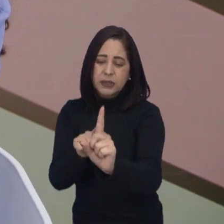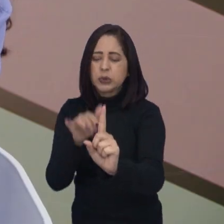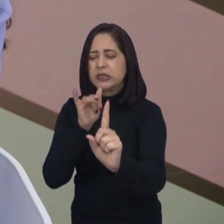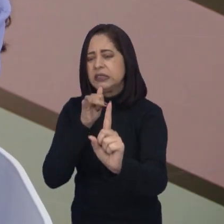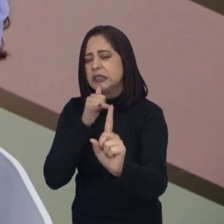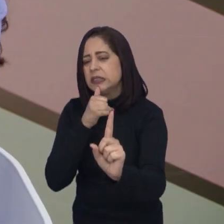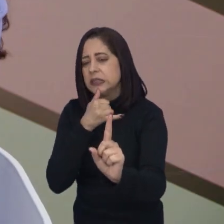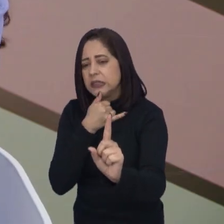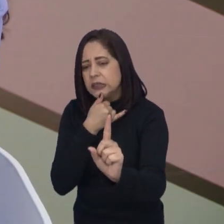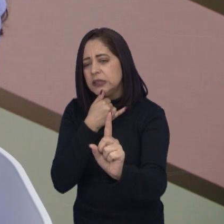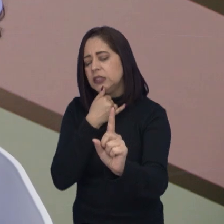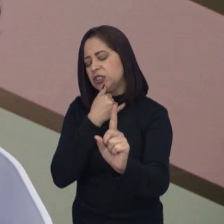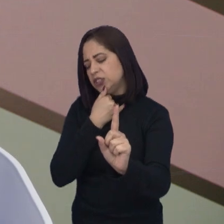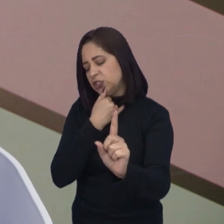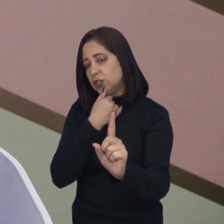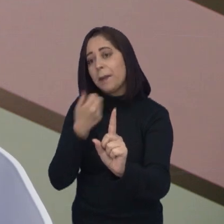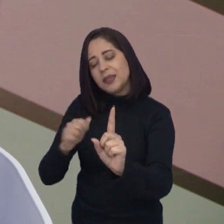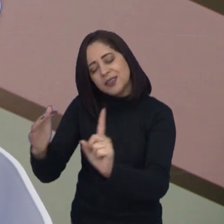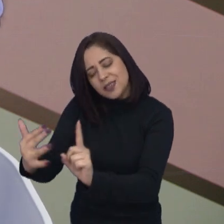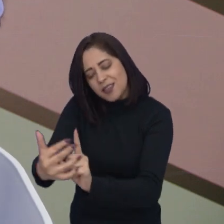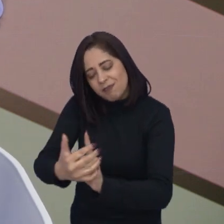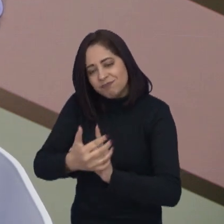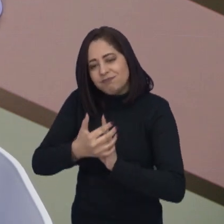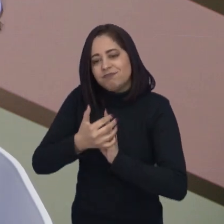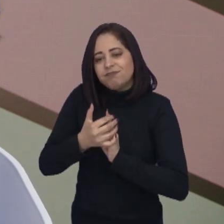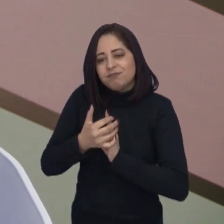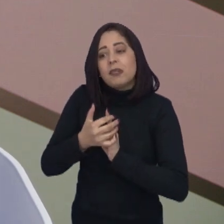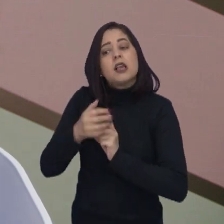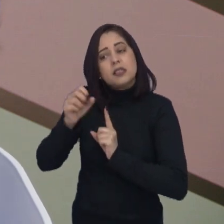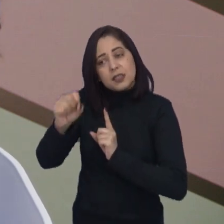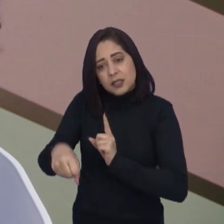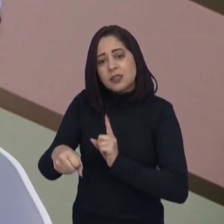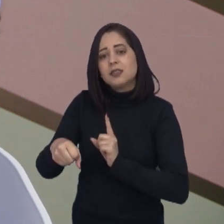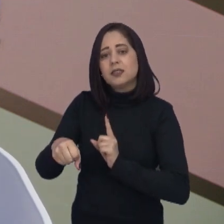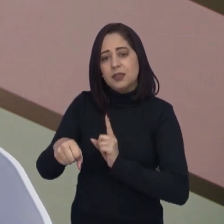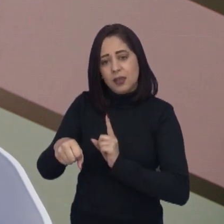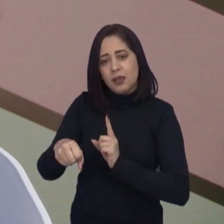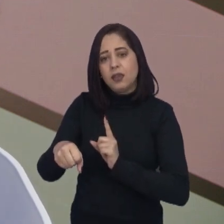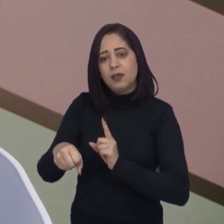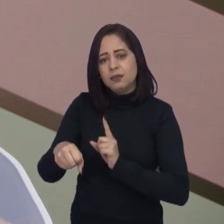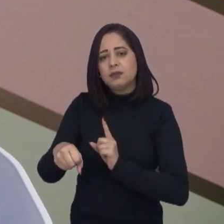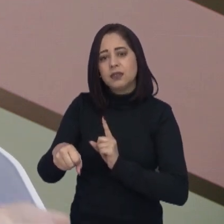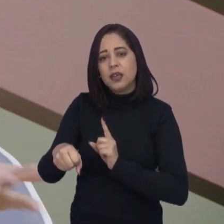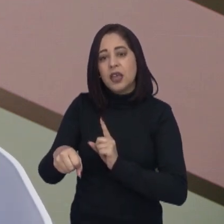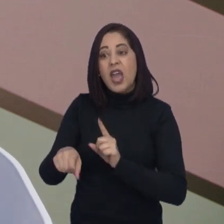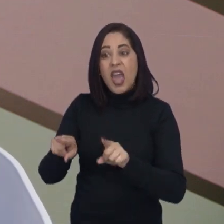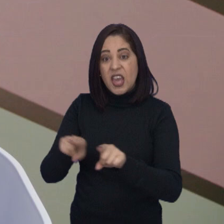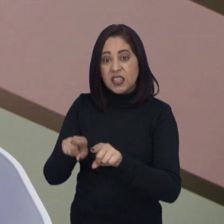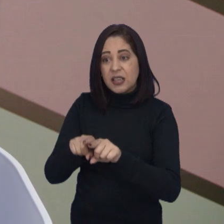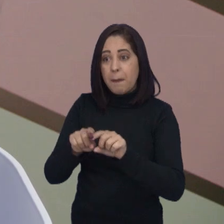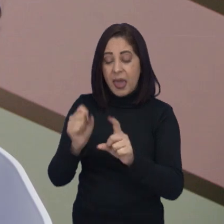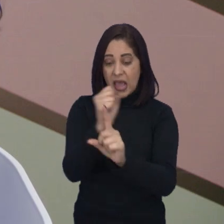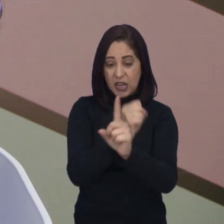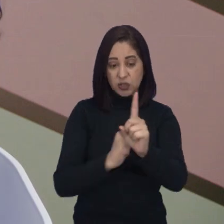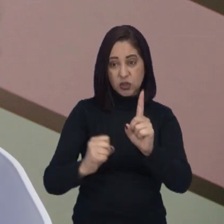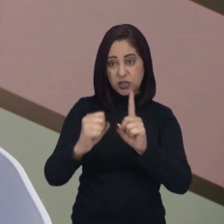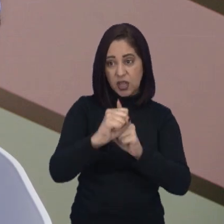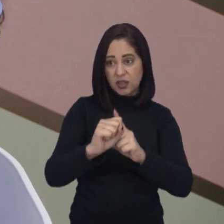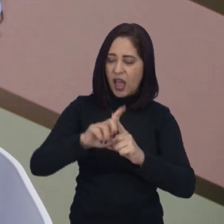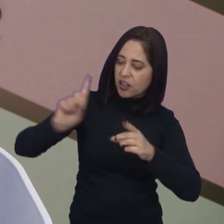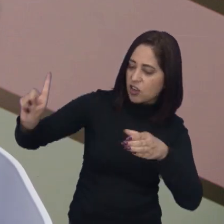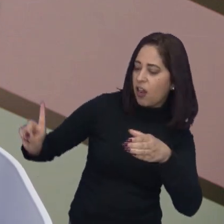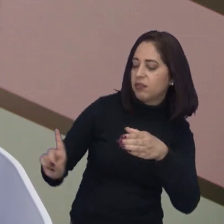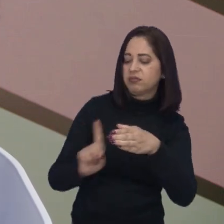a gente deve, sim, acolher essa pessoa com vitiligo e mesmo introduzir ela na sociedade, né?